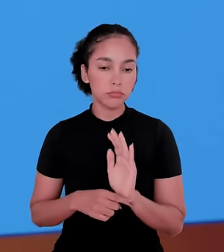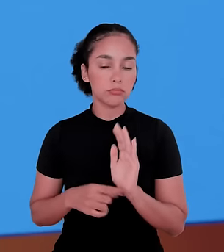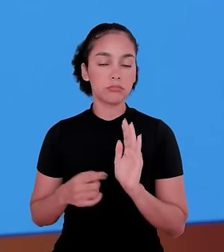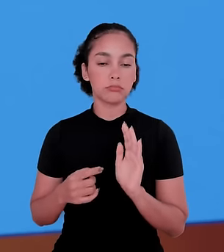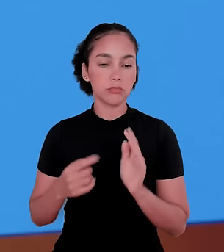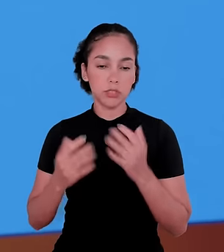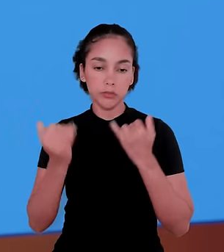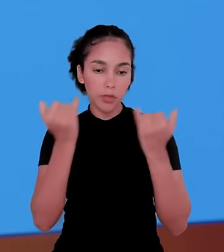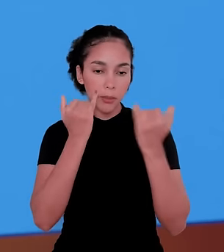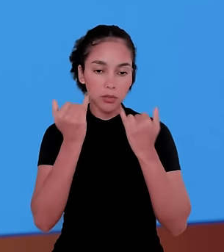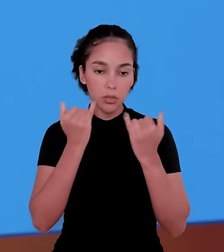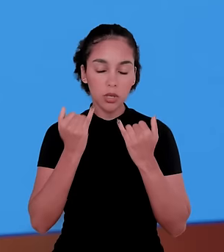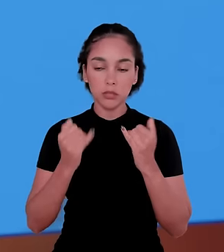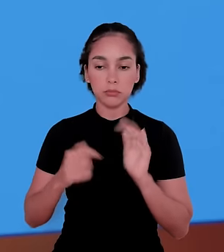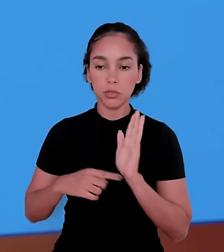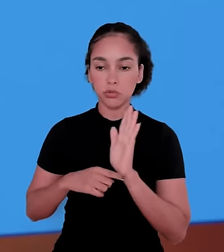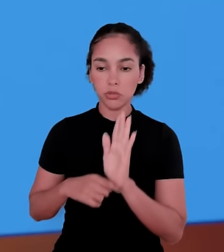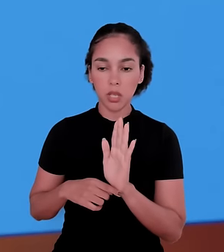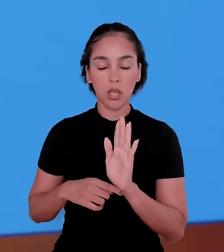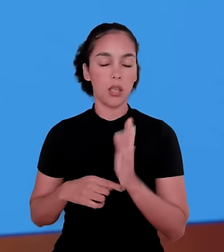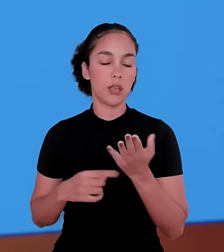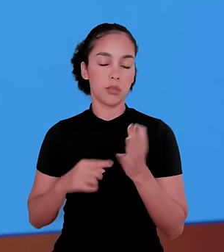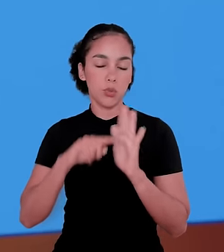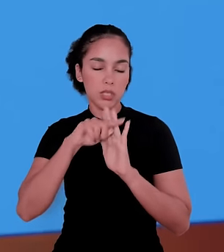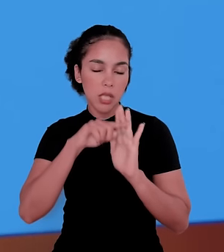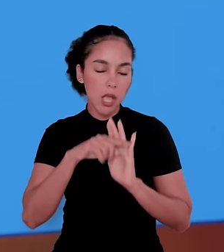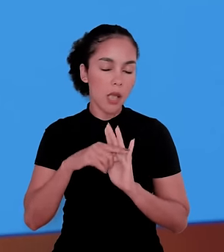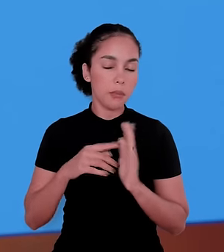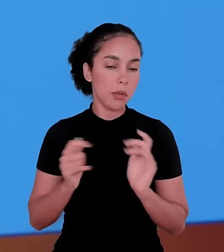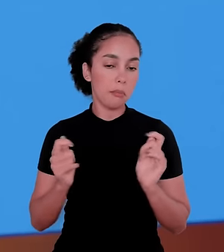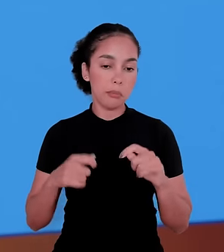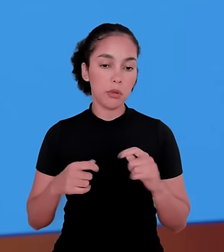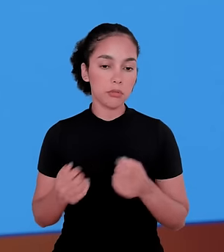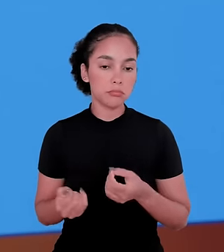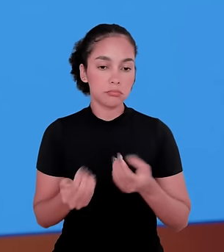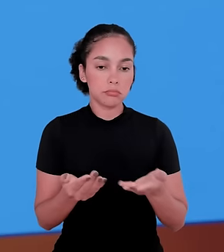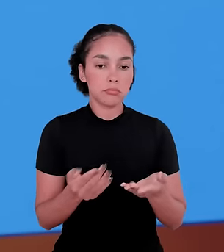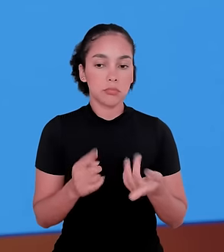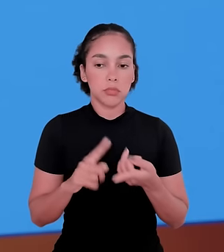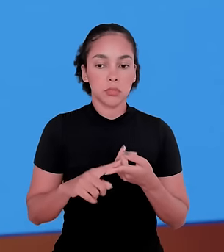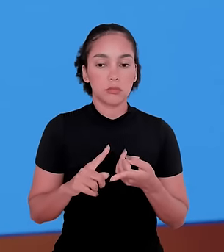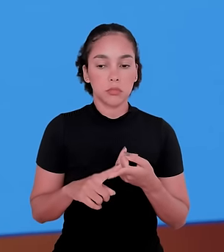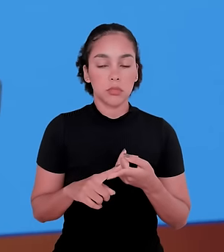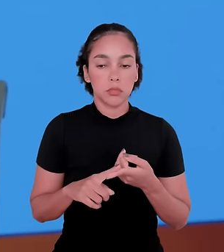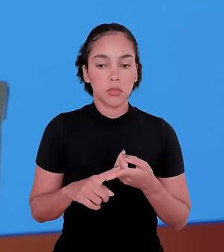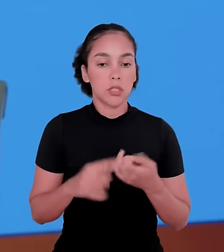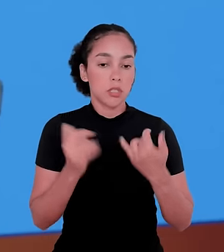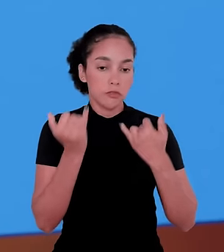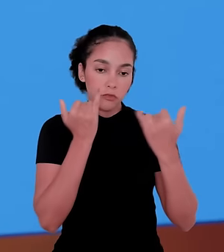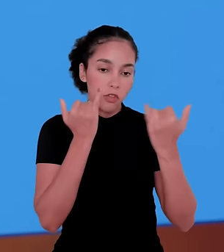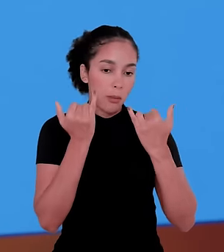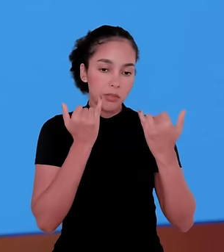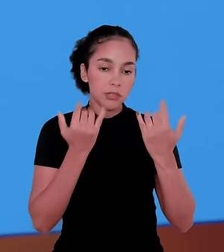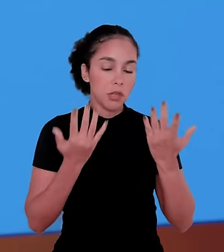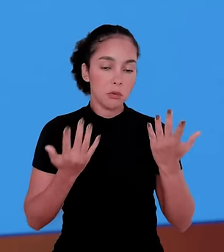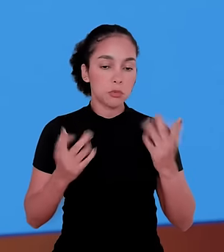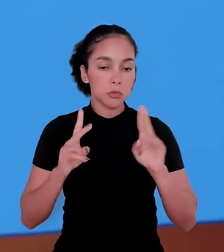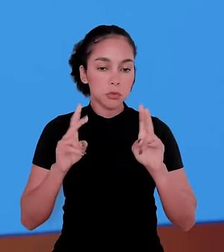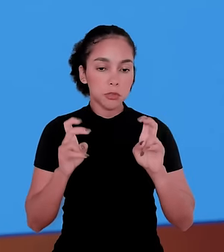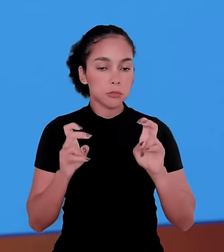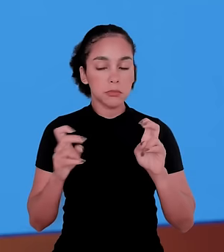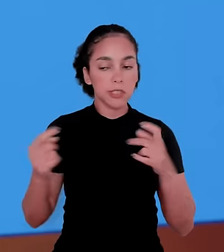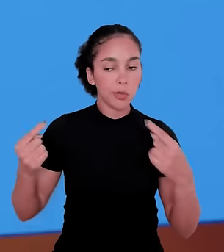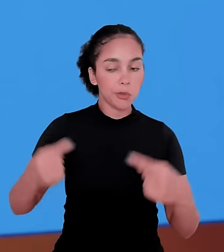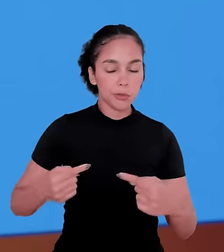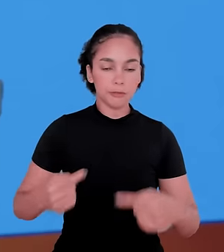trazendo informações até para ajudar no exame tudo mais ela pode trazer uma uma informação acerca dessa